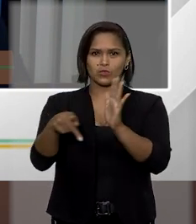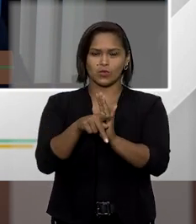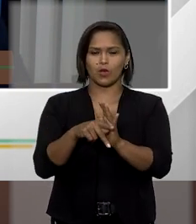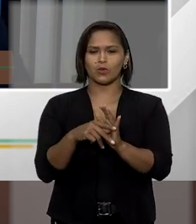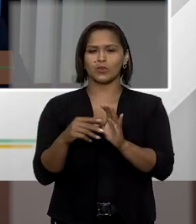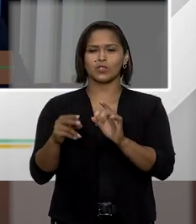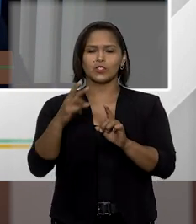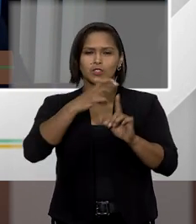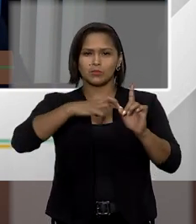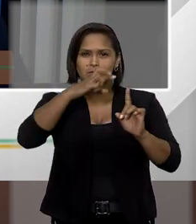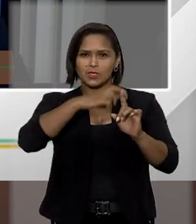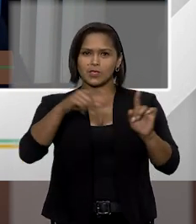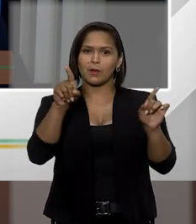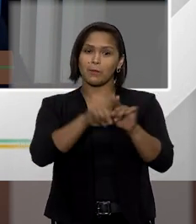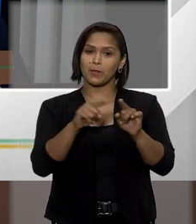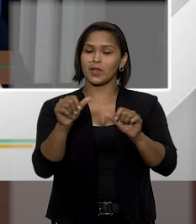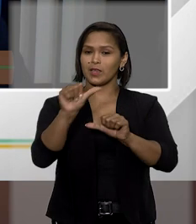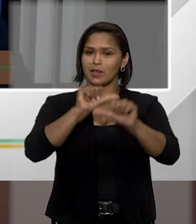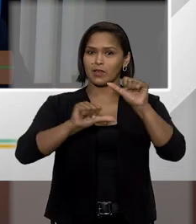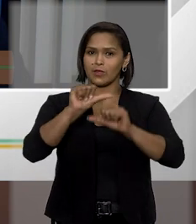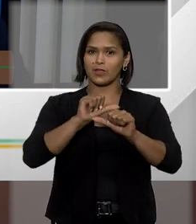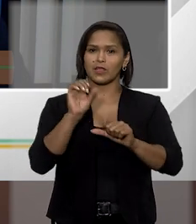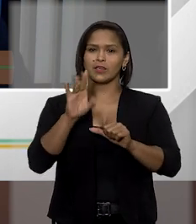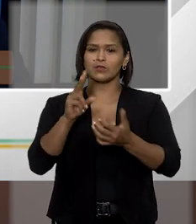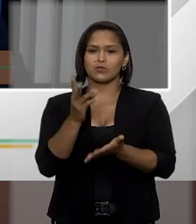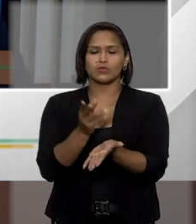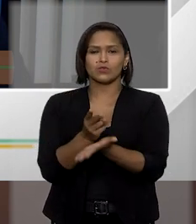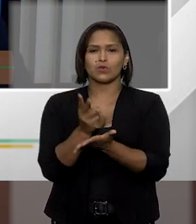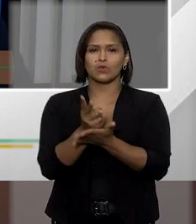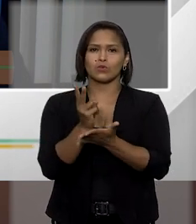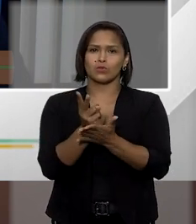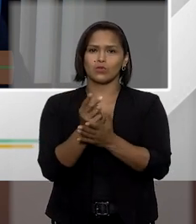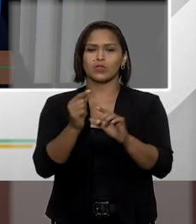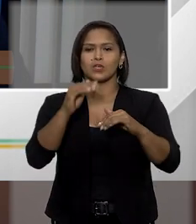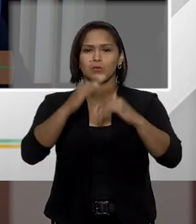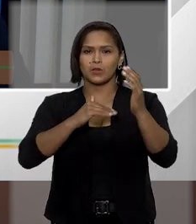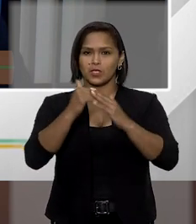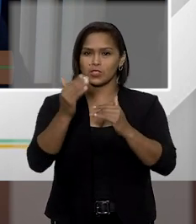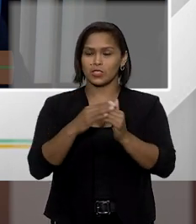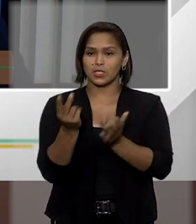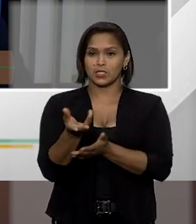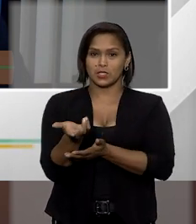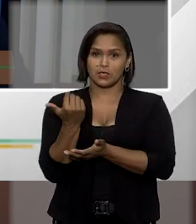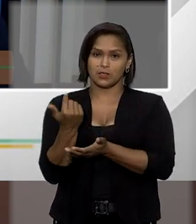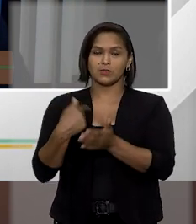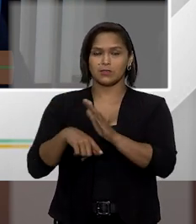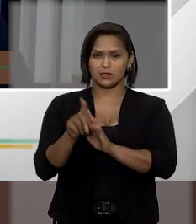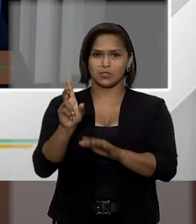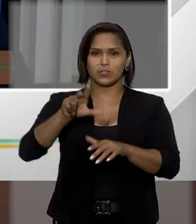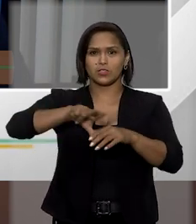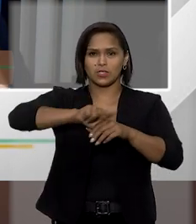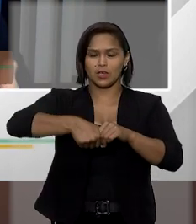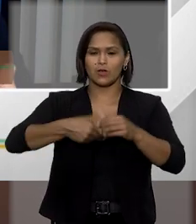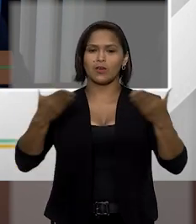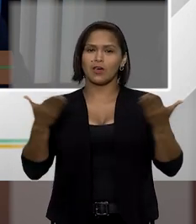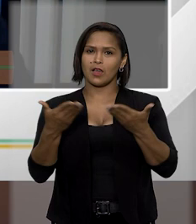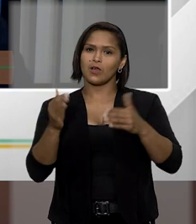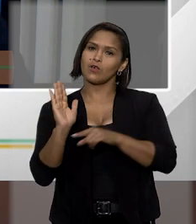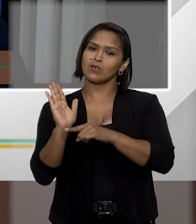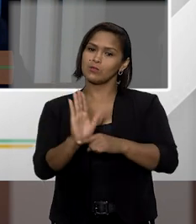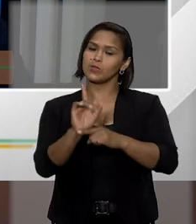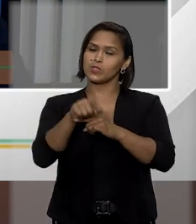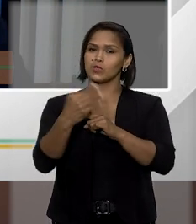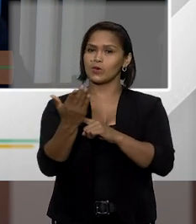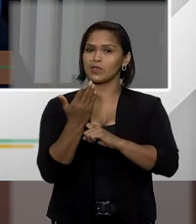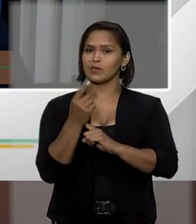de persecução, para que ele altere não só a sua conduta de antes praticante de um ato ilícito, como agora alguém que auxilia